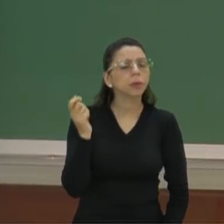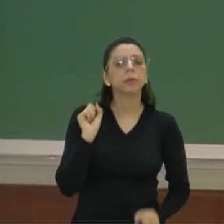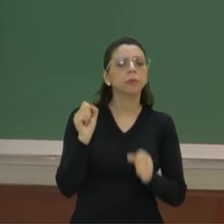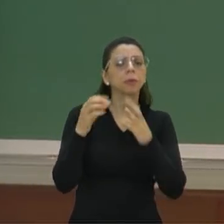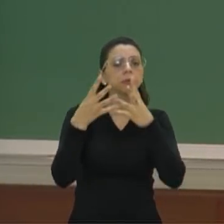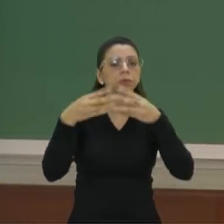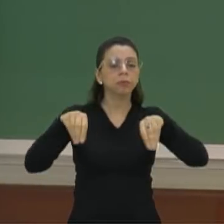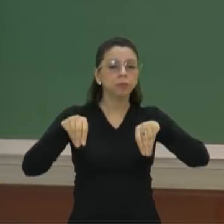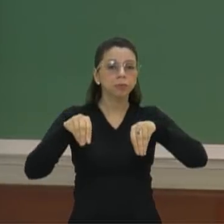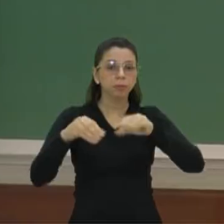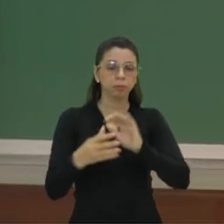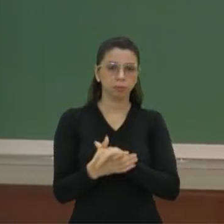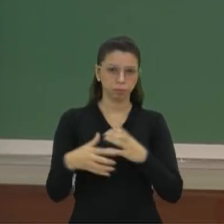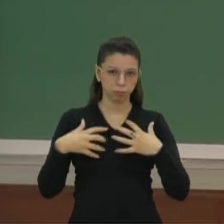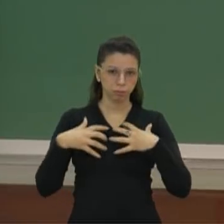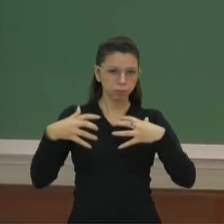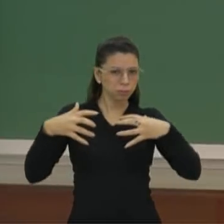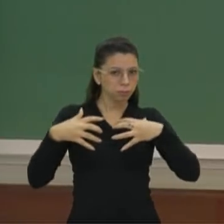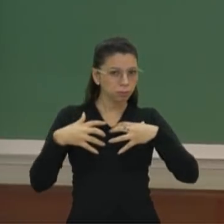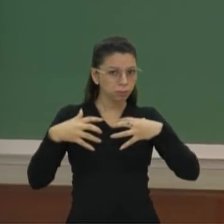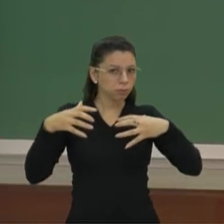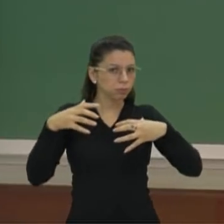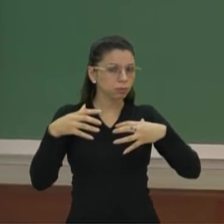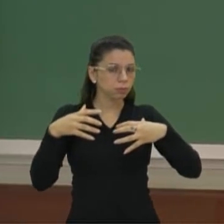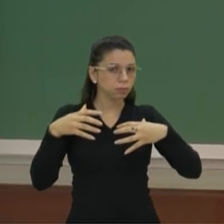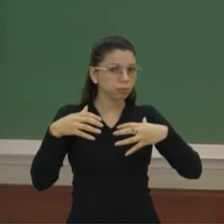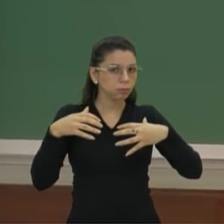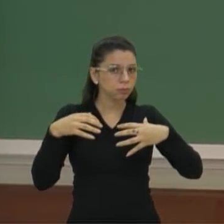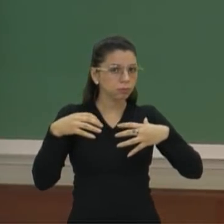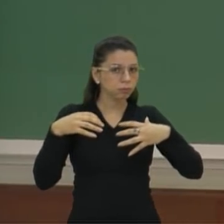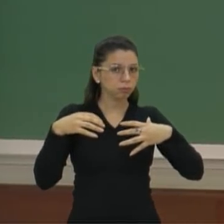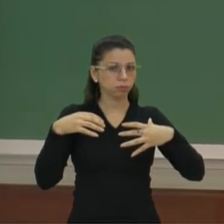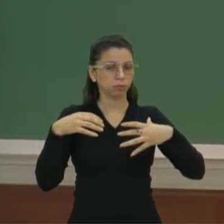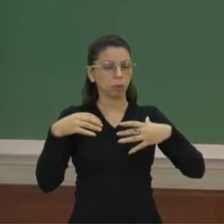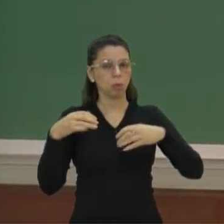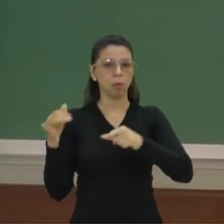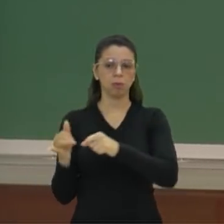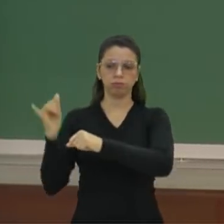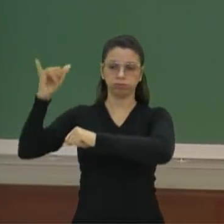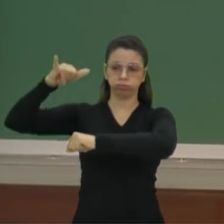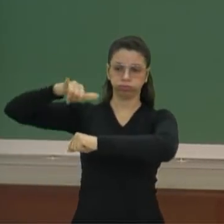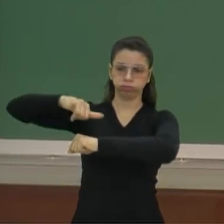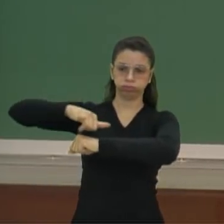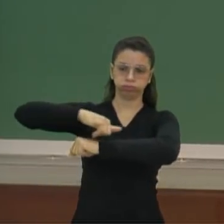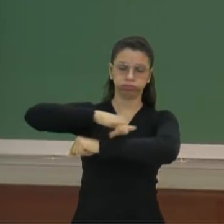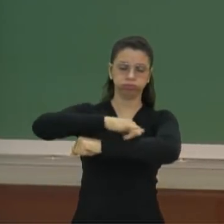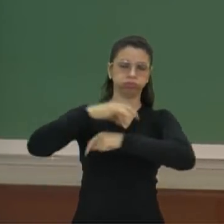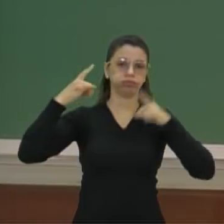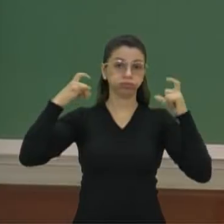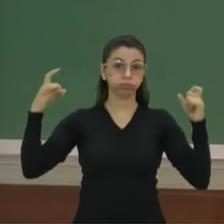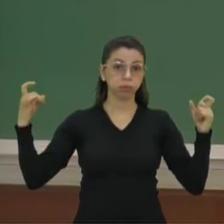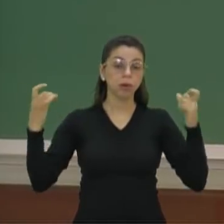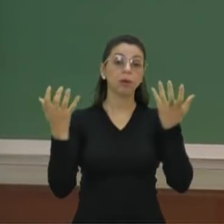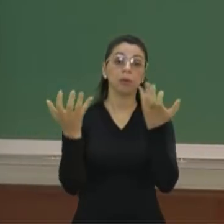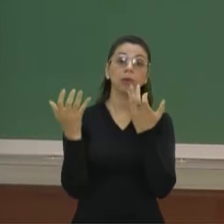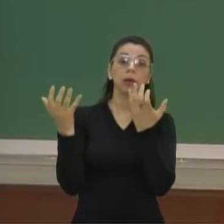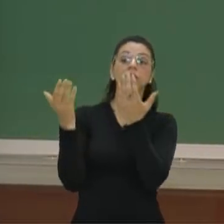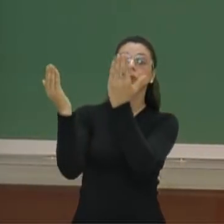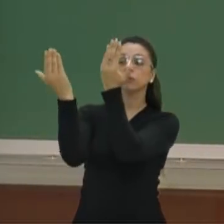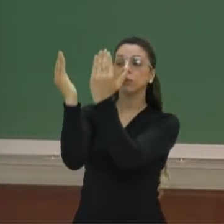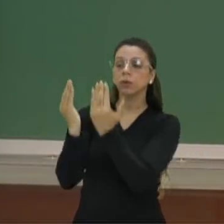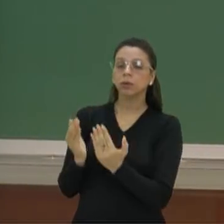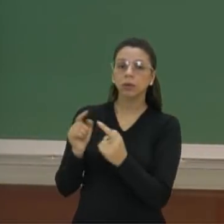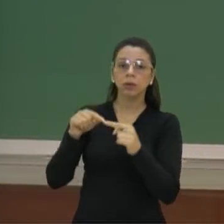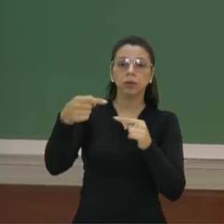aqui? Será que é a respiração? Será que o motor de um avião? Então, eu quero que vocês analisem, vejam,